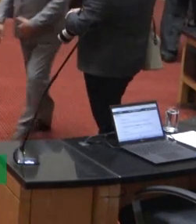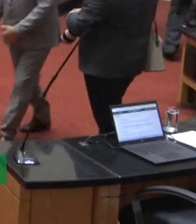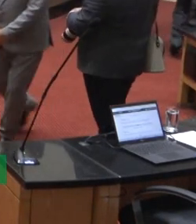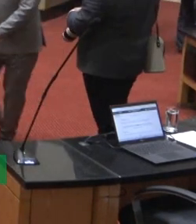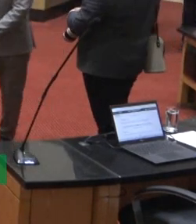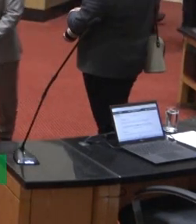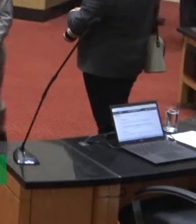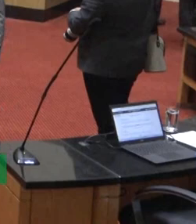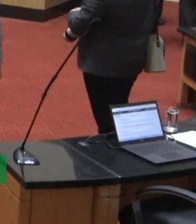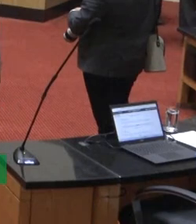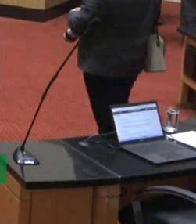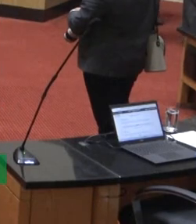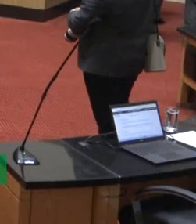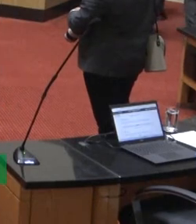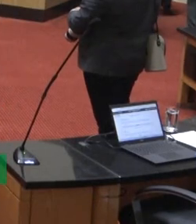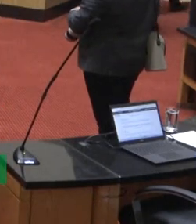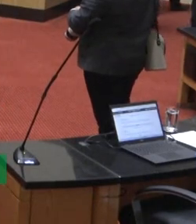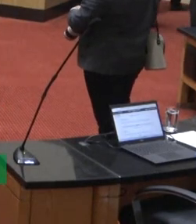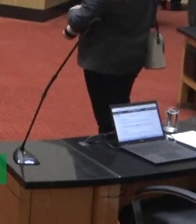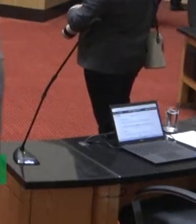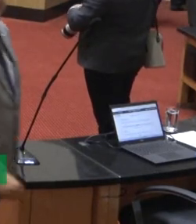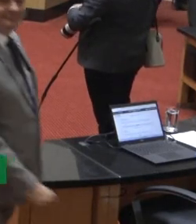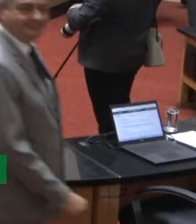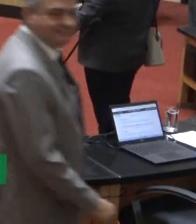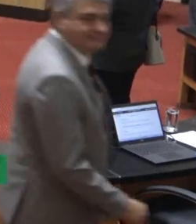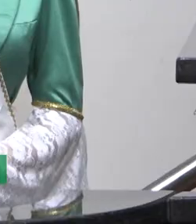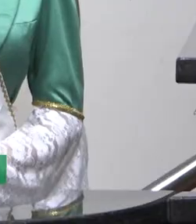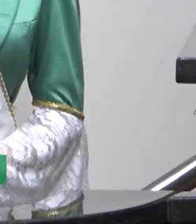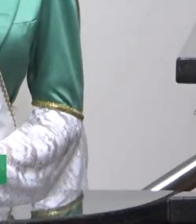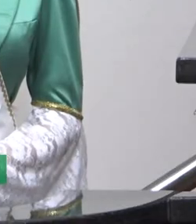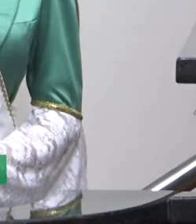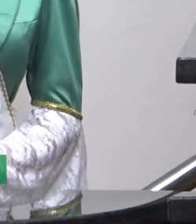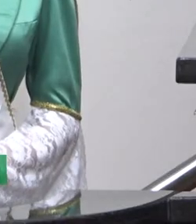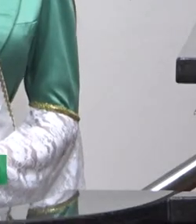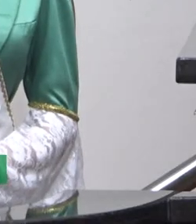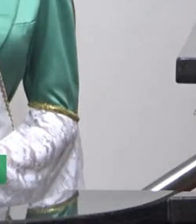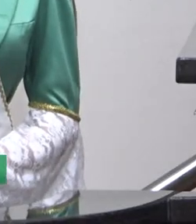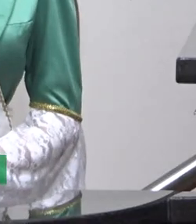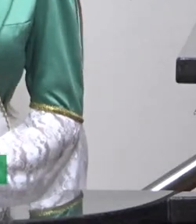Agora sim com a palavra a rainha Louise